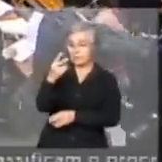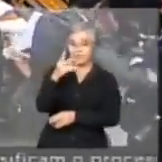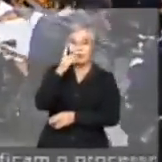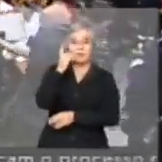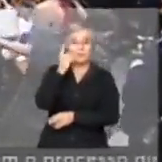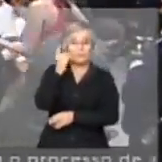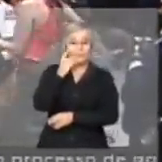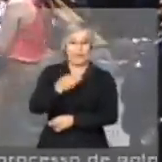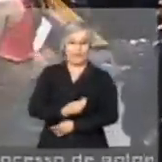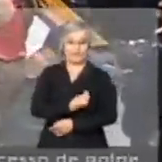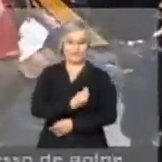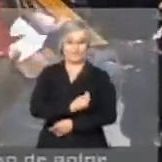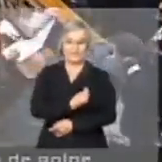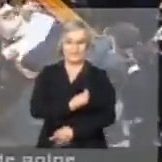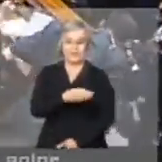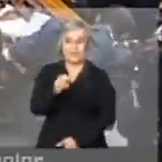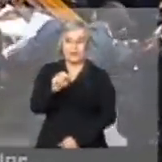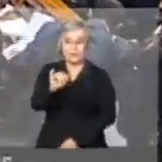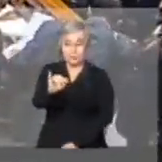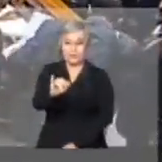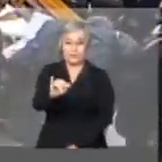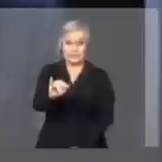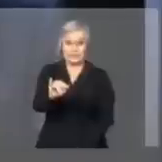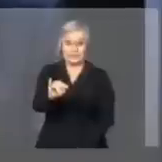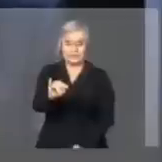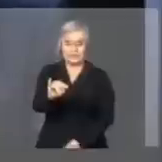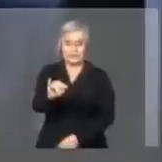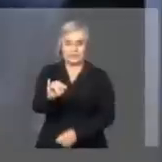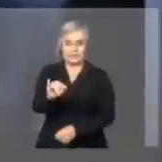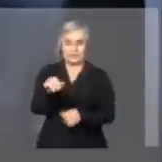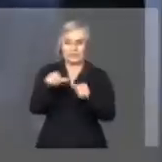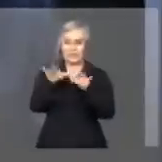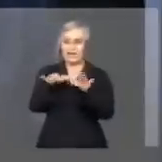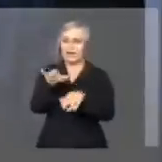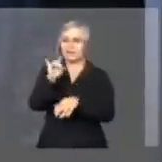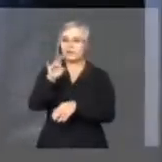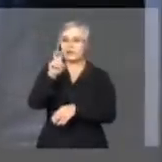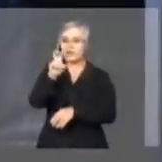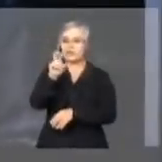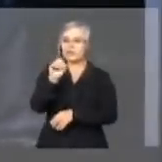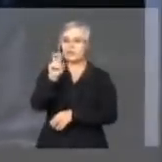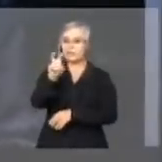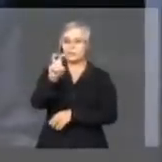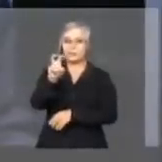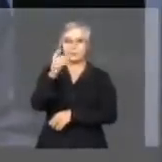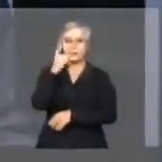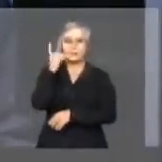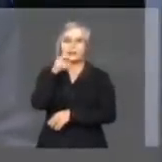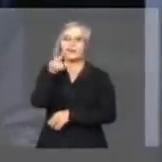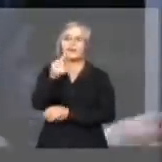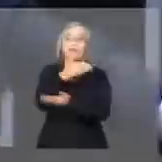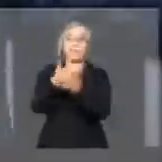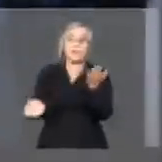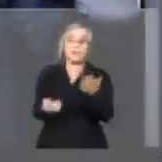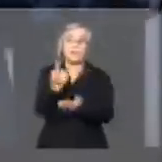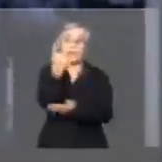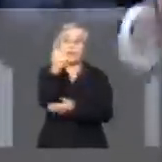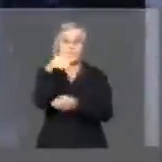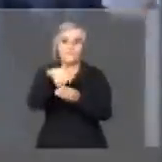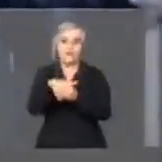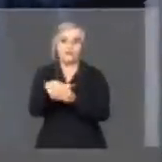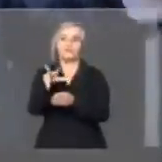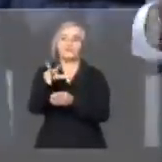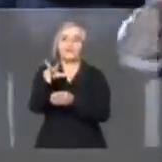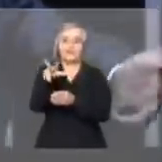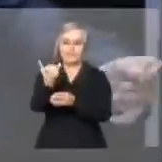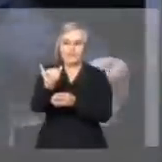tá em 502, se chegar só em 505, eles vão perder por 1 voto, vai ser